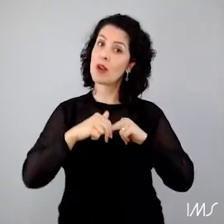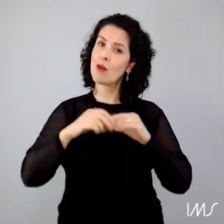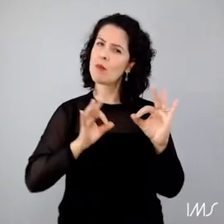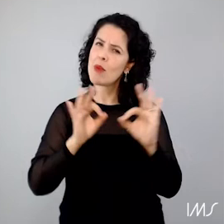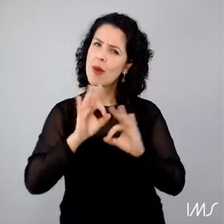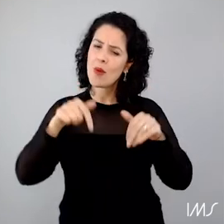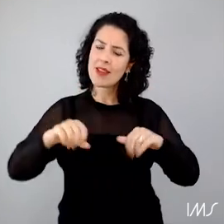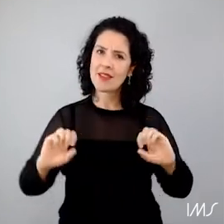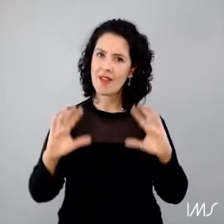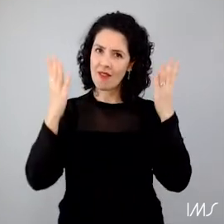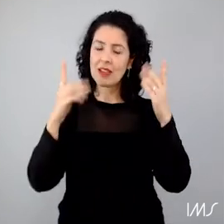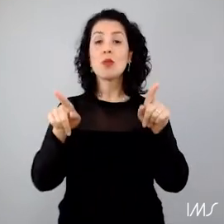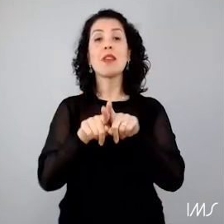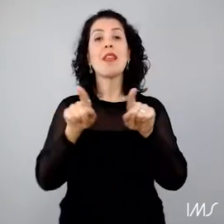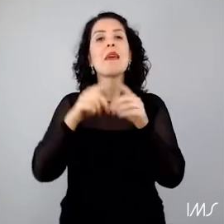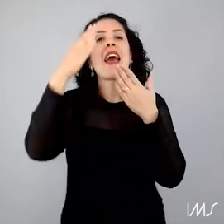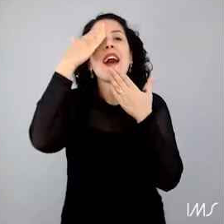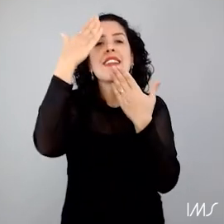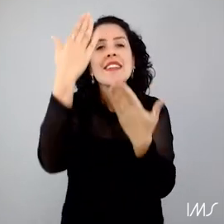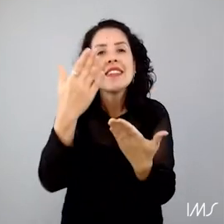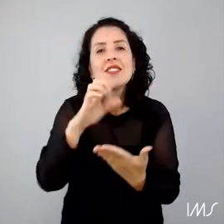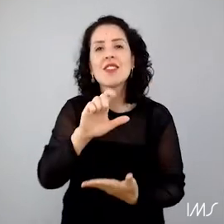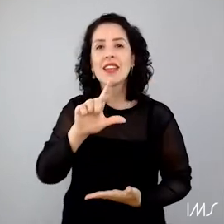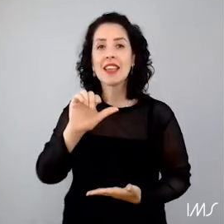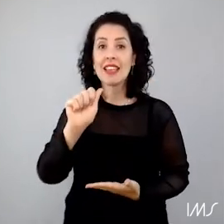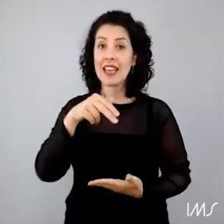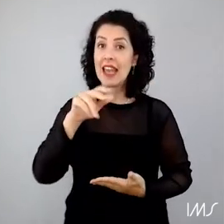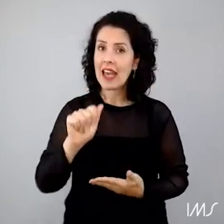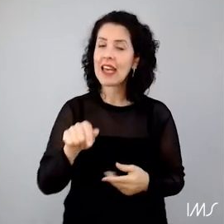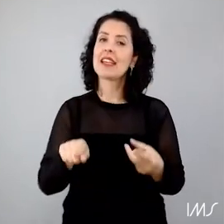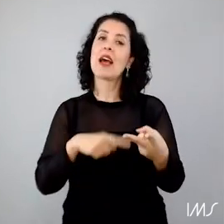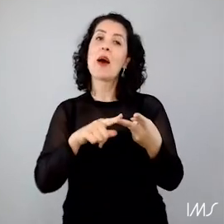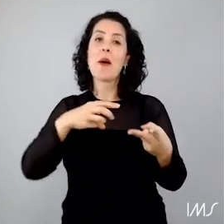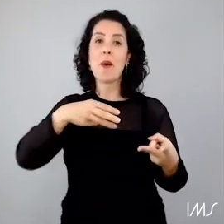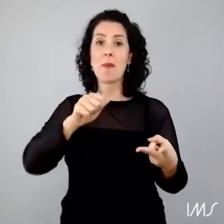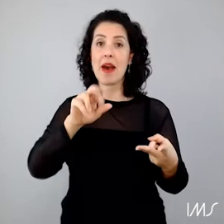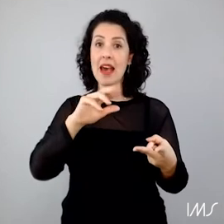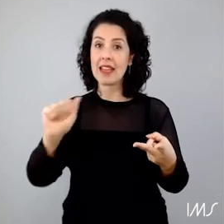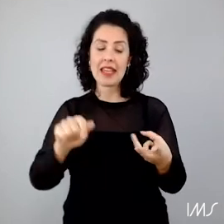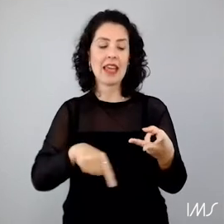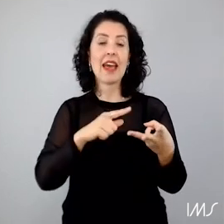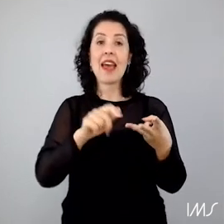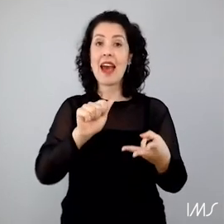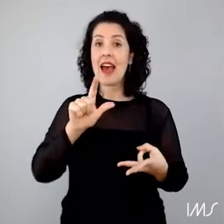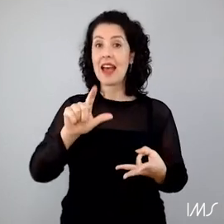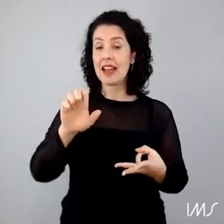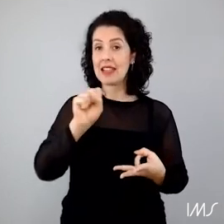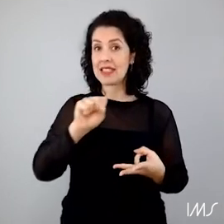evento. Meus agradecimentos a Eliana, Maria e